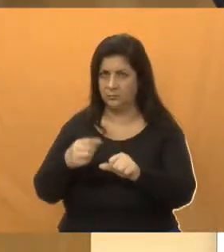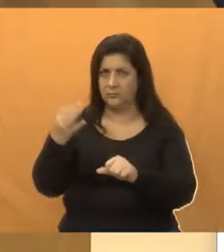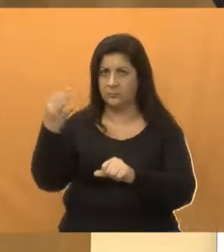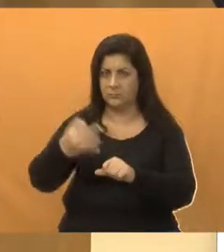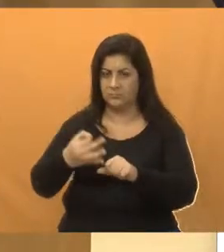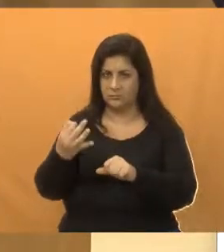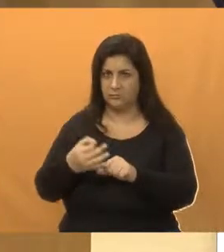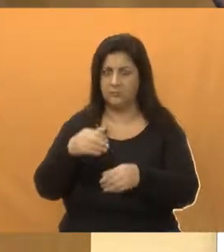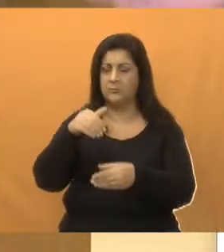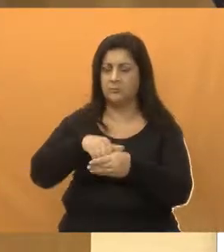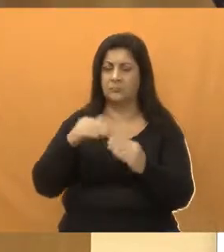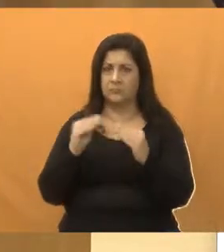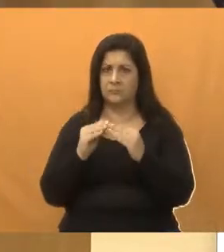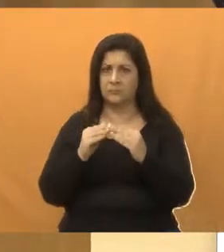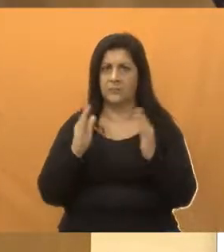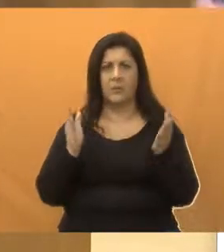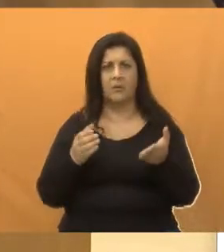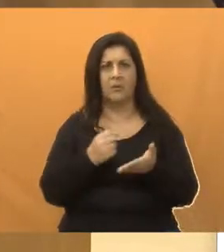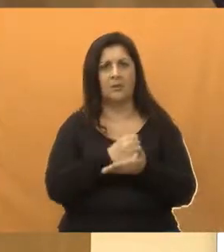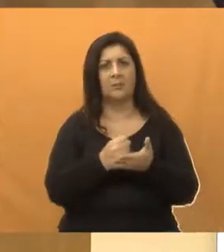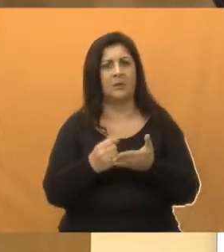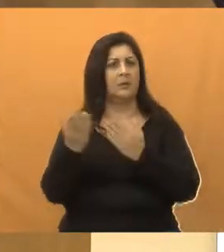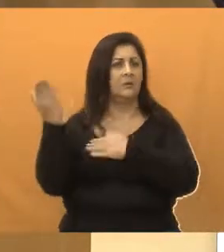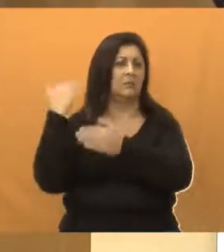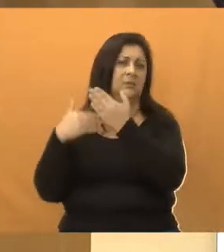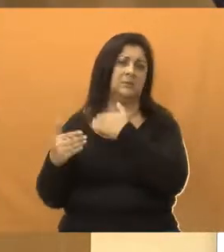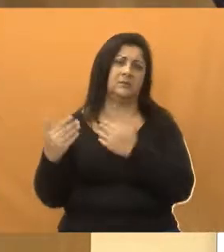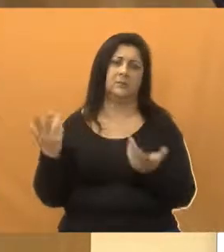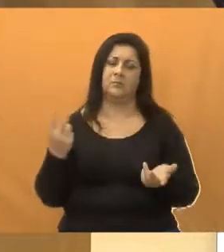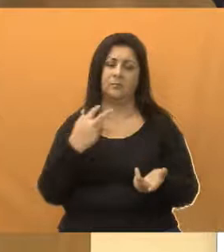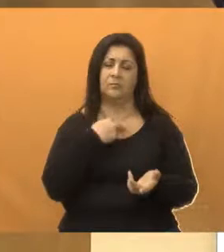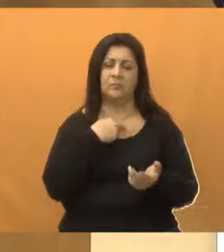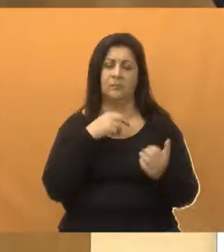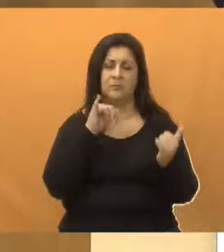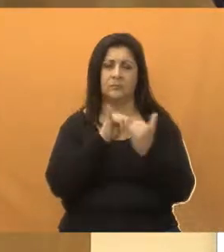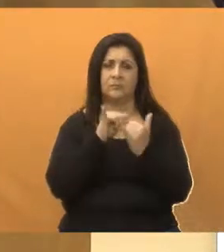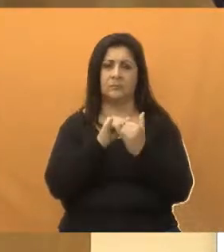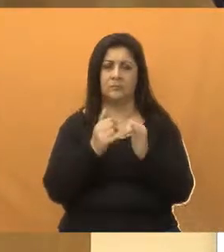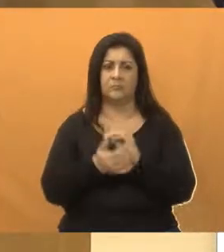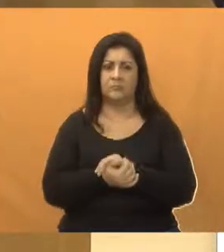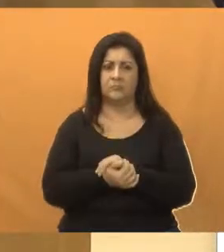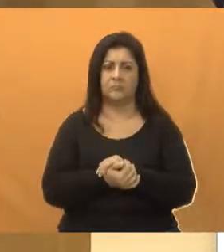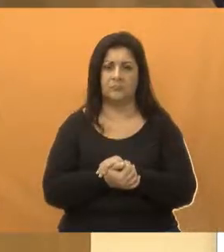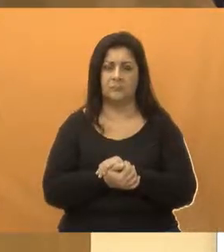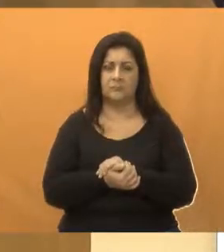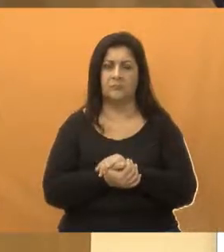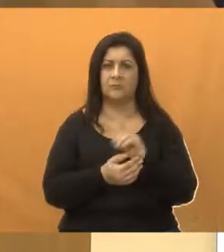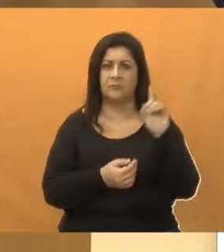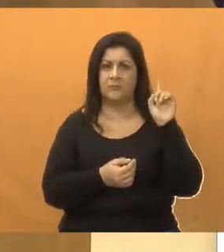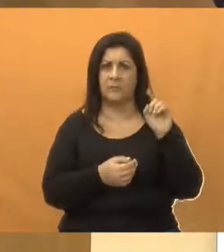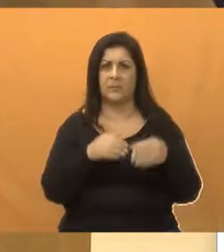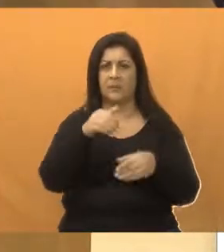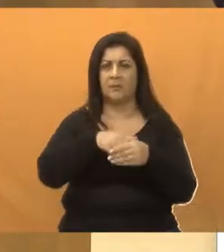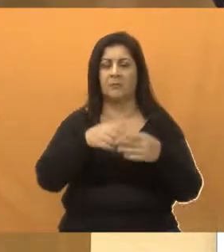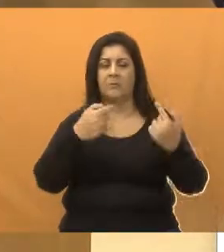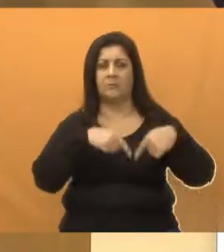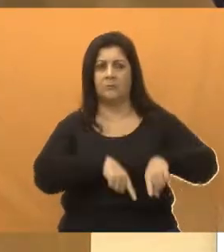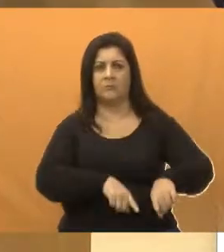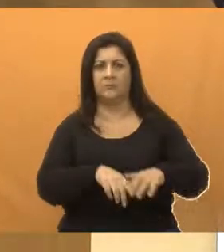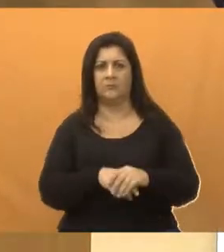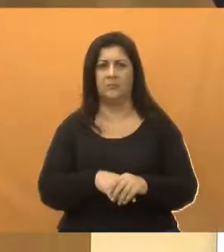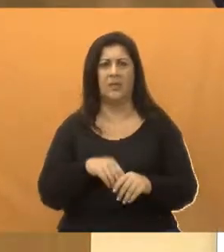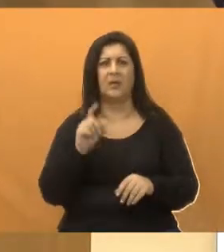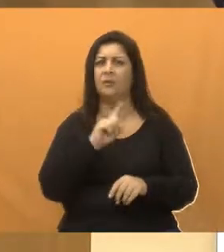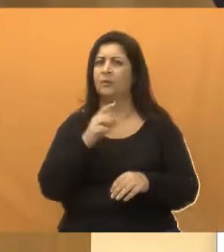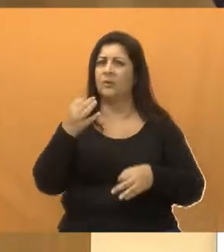votamos favorável aqui. Agora, o que passou não dá para você abrir mão. Portanto, eu serei contrário a esse projeto. Porque eu não acho